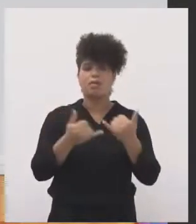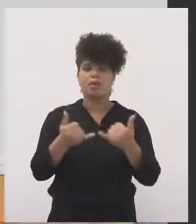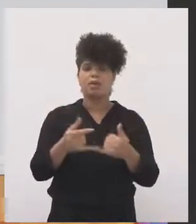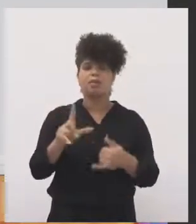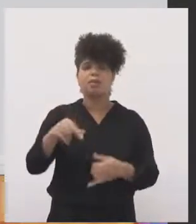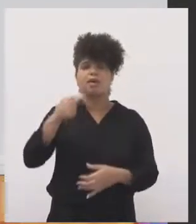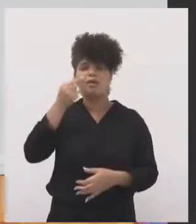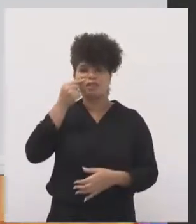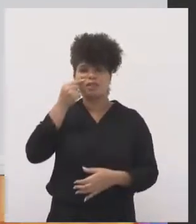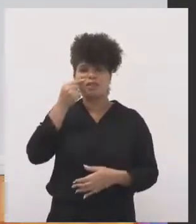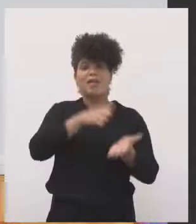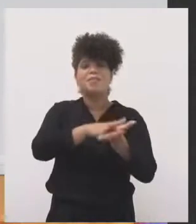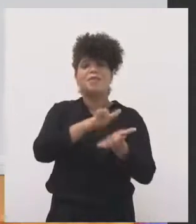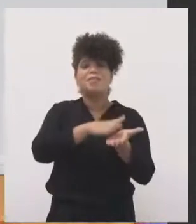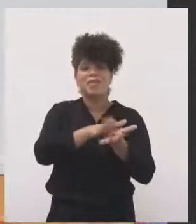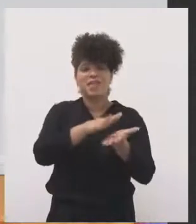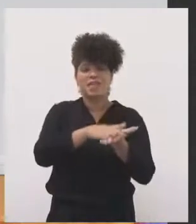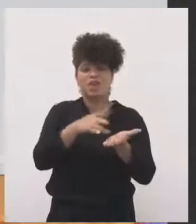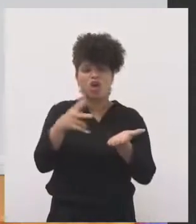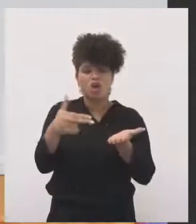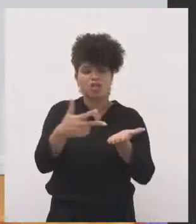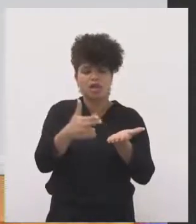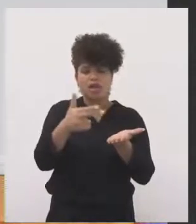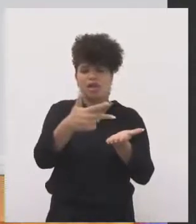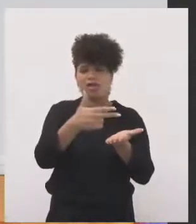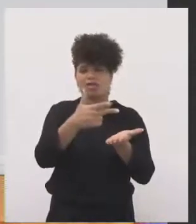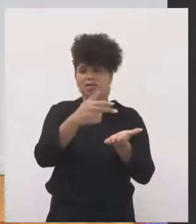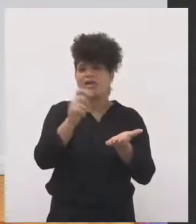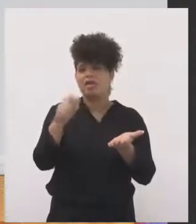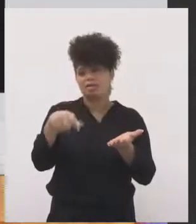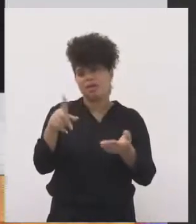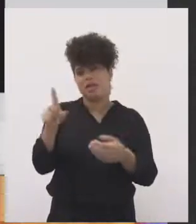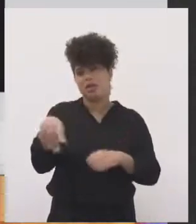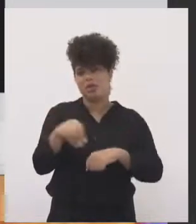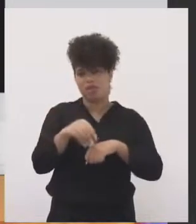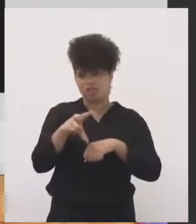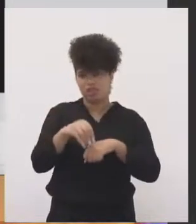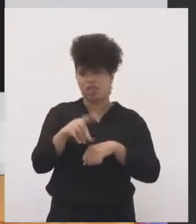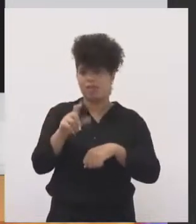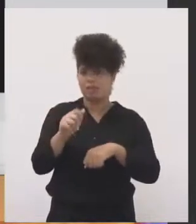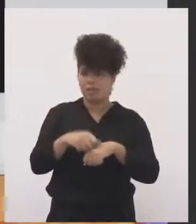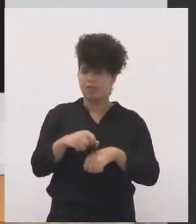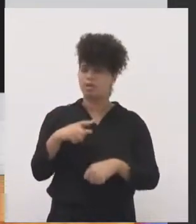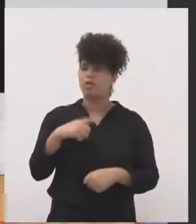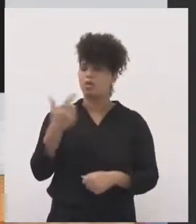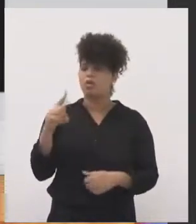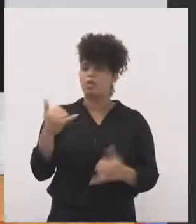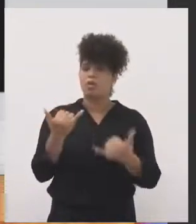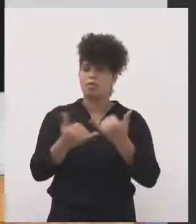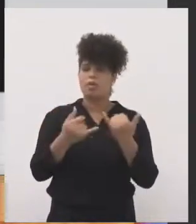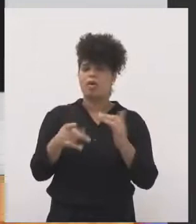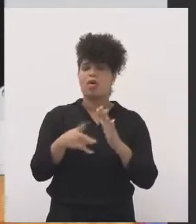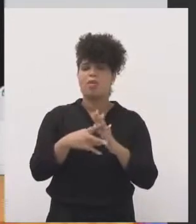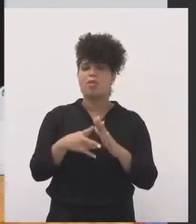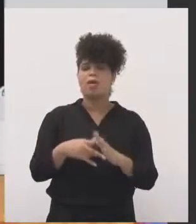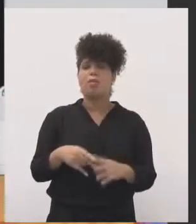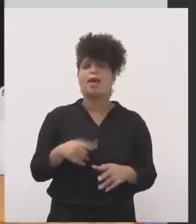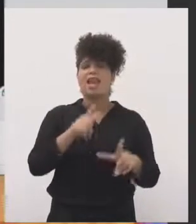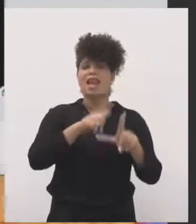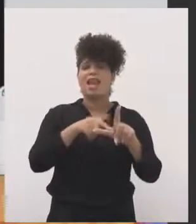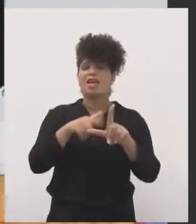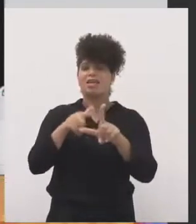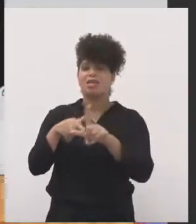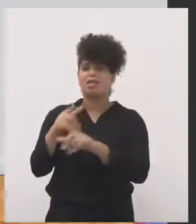físico, imprimindo e cortando as peças depois. Então, essa é uma ideia. Aqui tem um jogo de forca, eu ainda